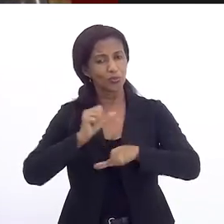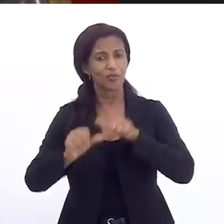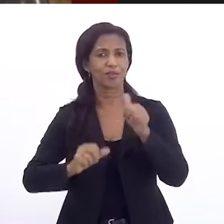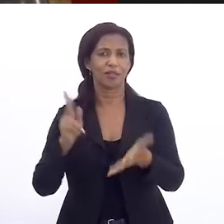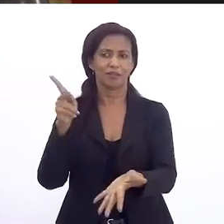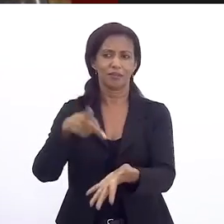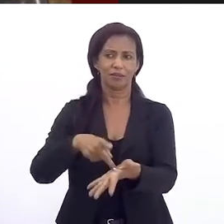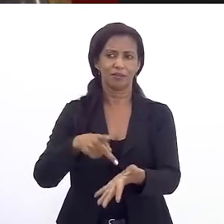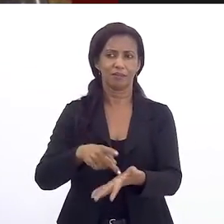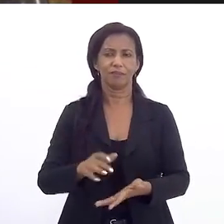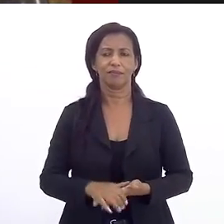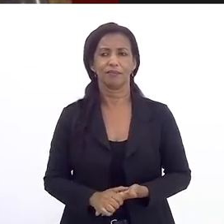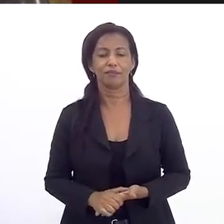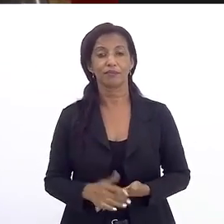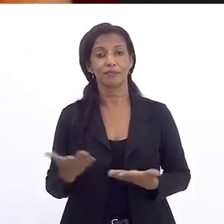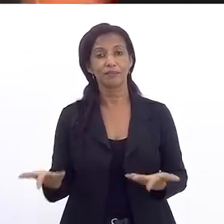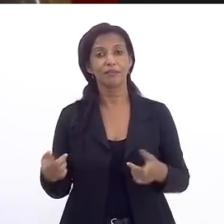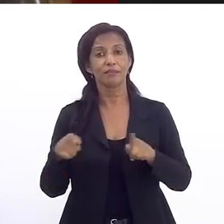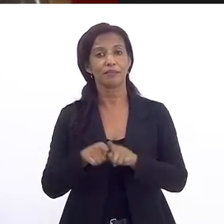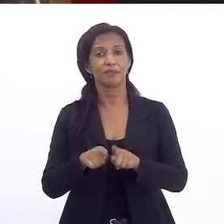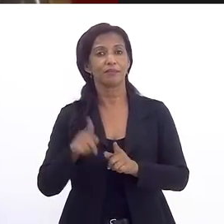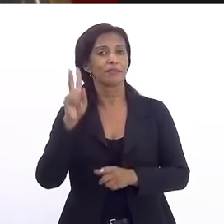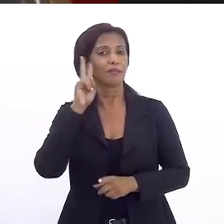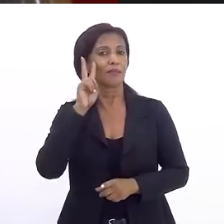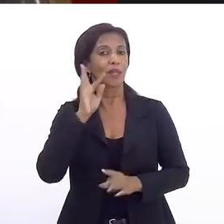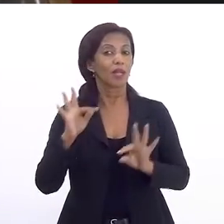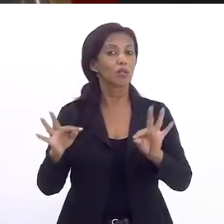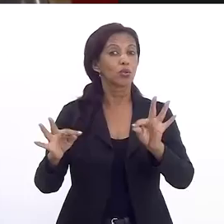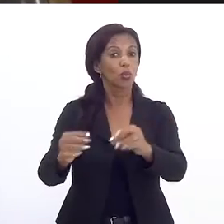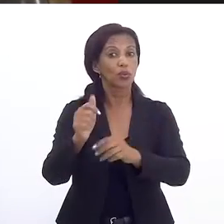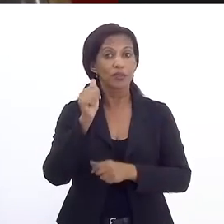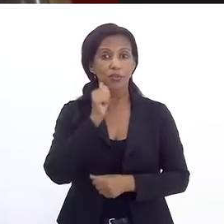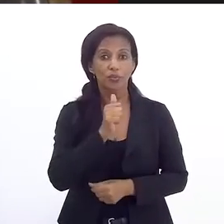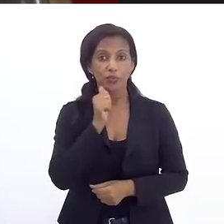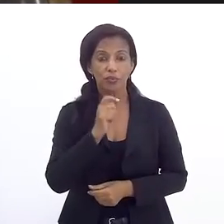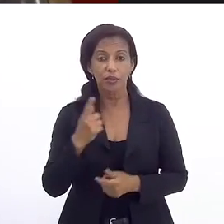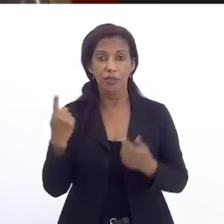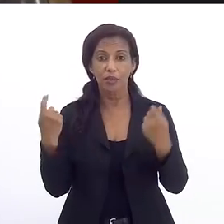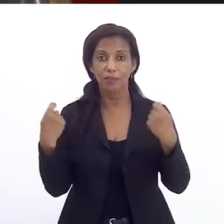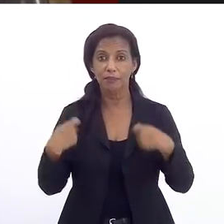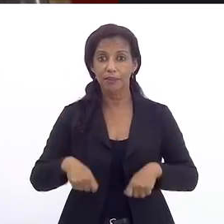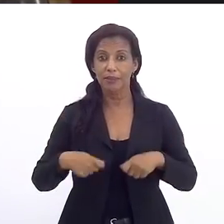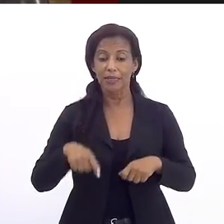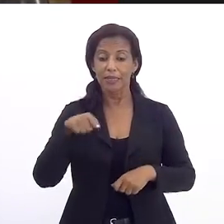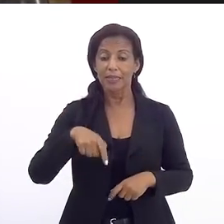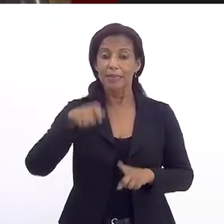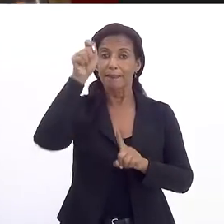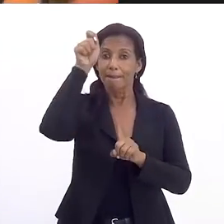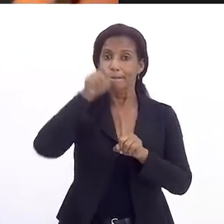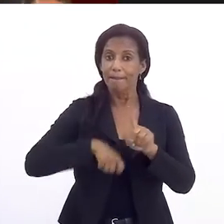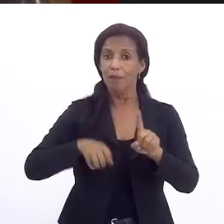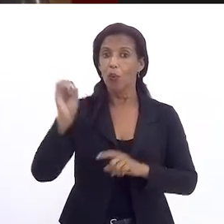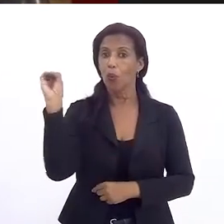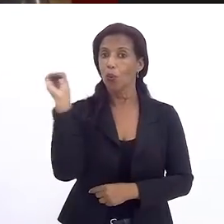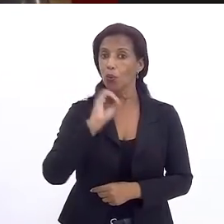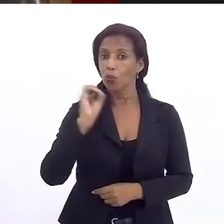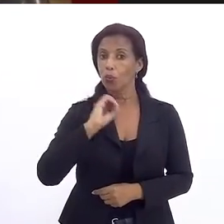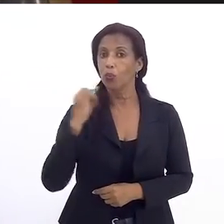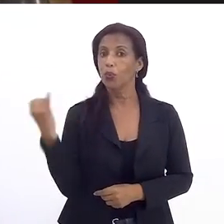lembrar todas nós, mulheres, desse mês de outubro, a importância de fazer a